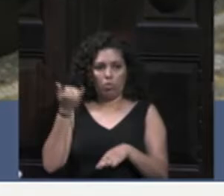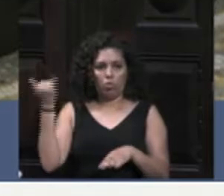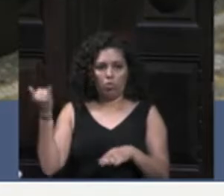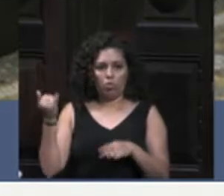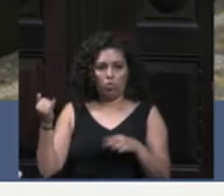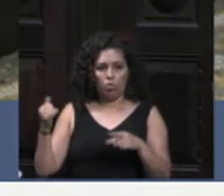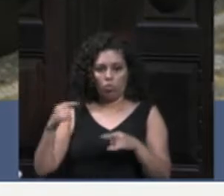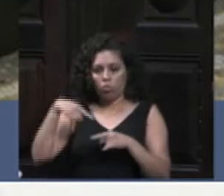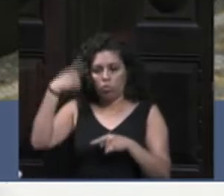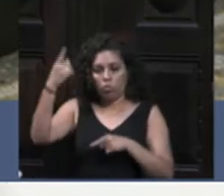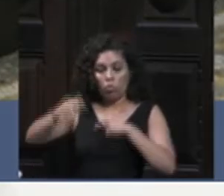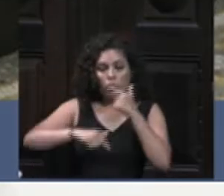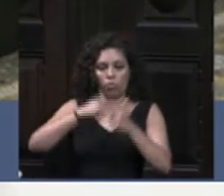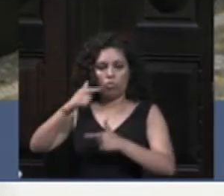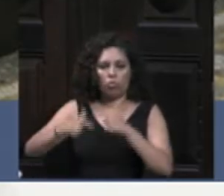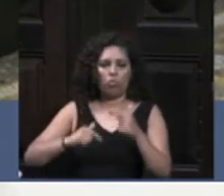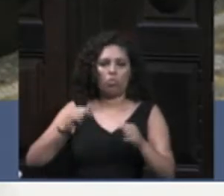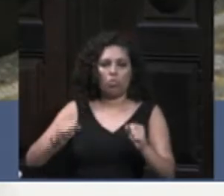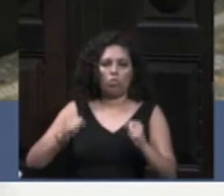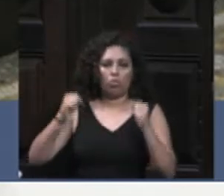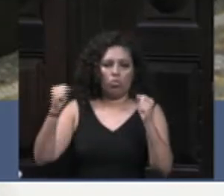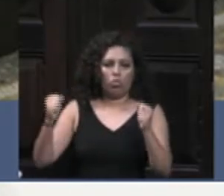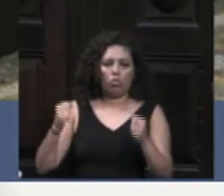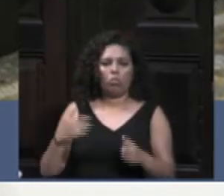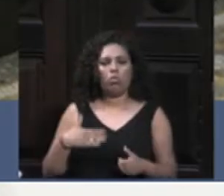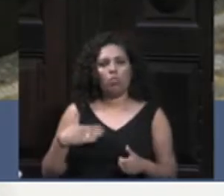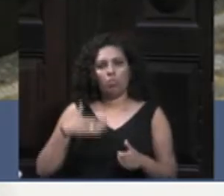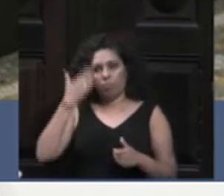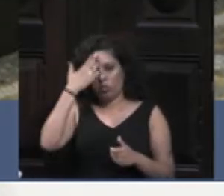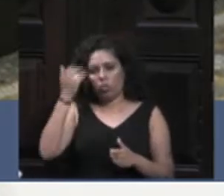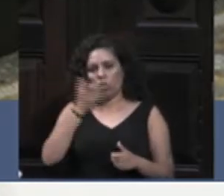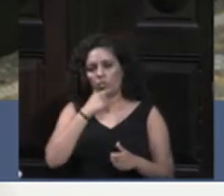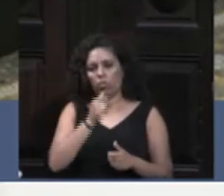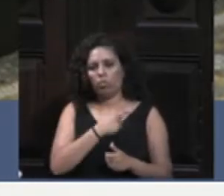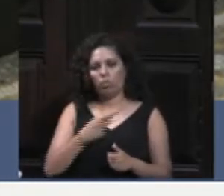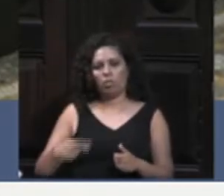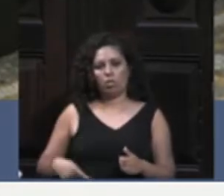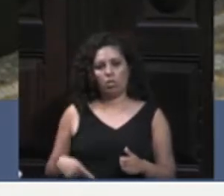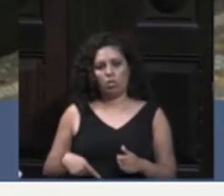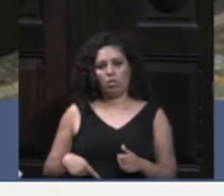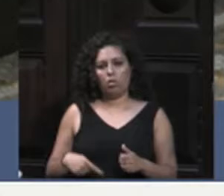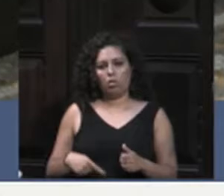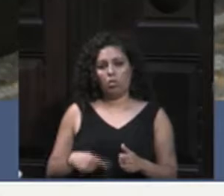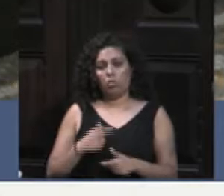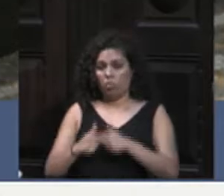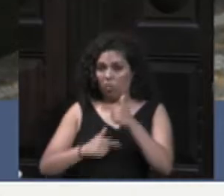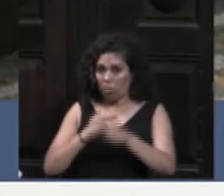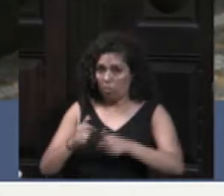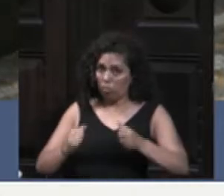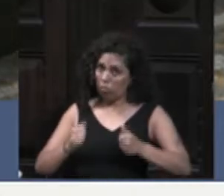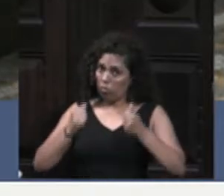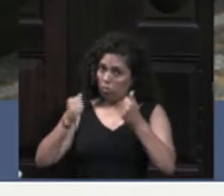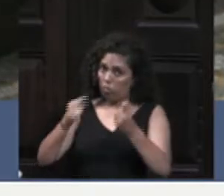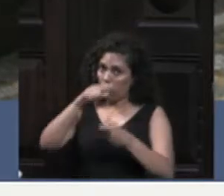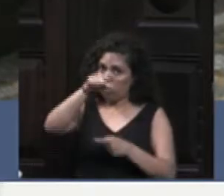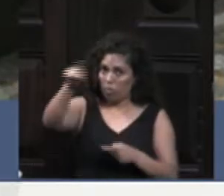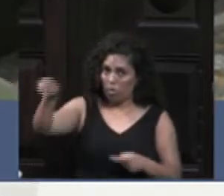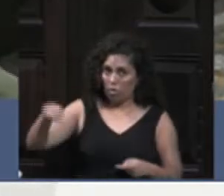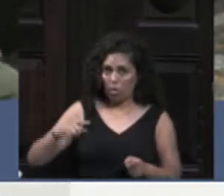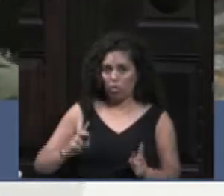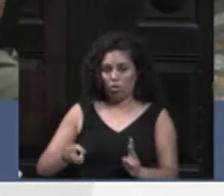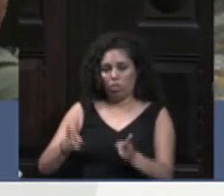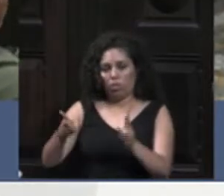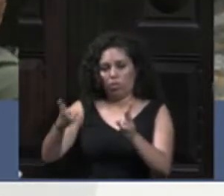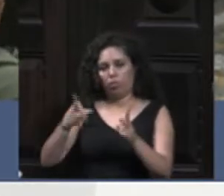próximos desafios. E eu sei, senhor presidente, quais são os desafios presentes,